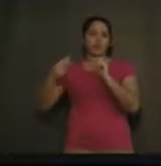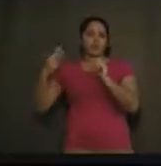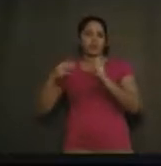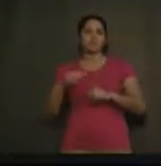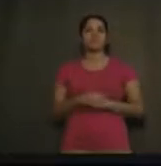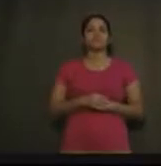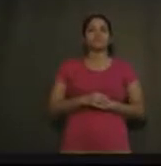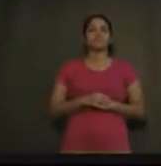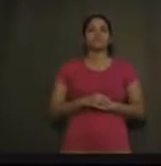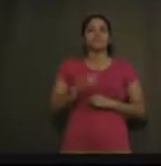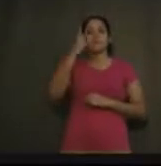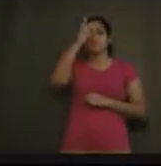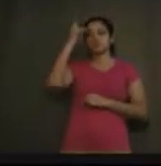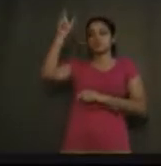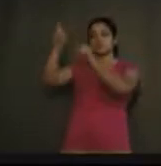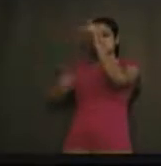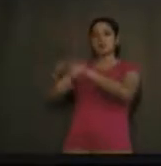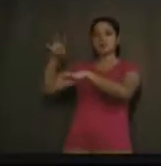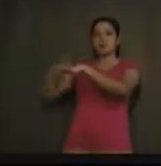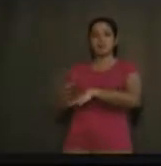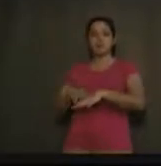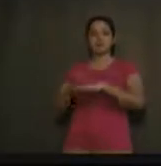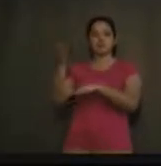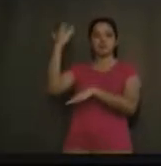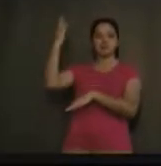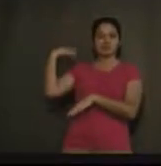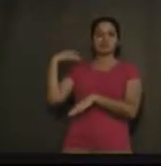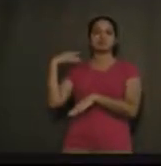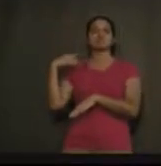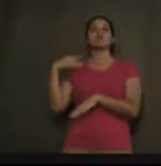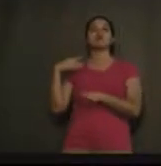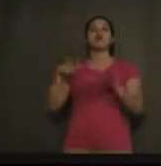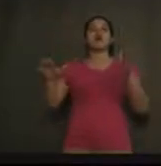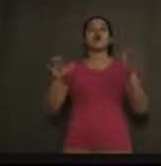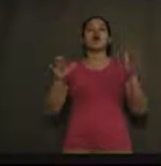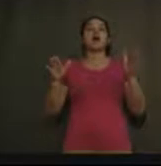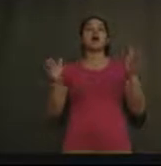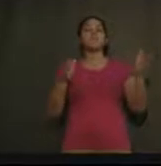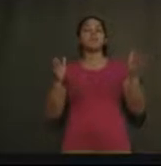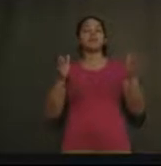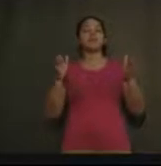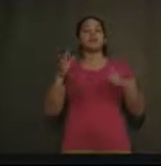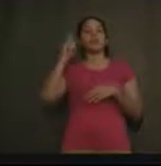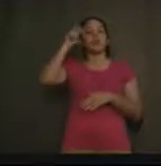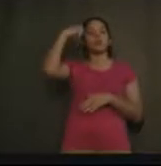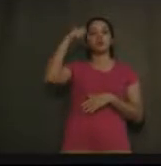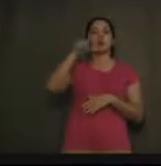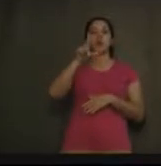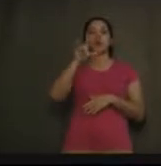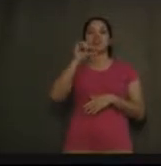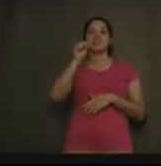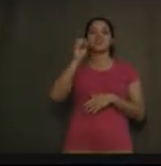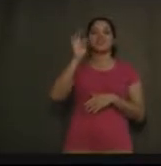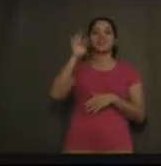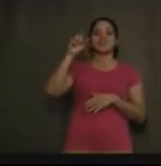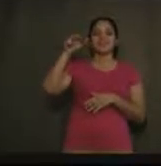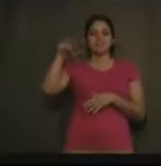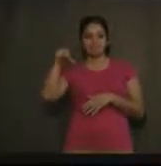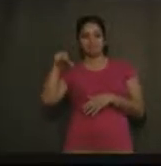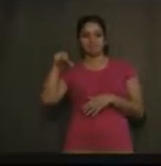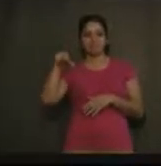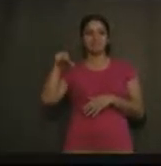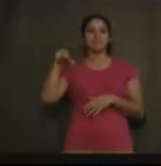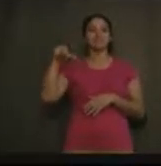astrônomos e matemáticos faziam na época em termos de séries de Lindstedt, há um pequeno parâmetro lá, que é esse parâmetro